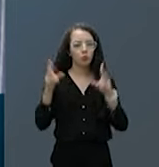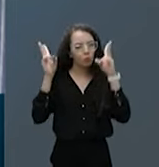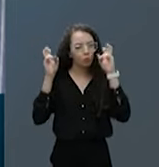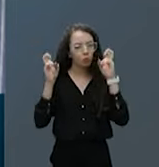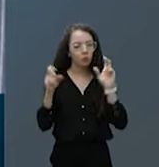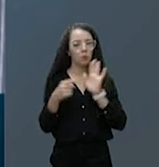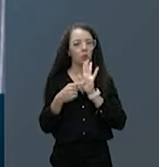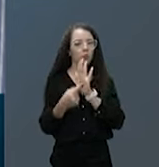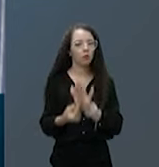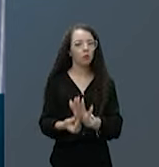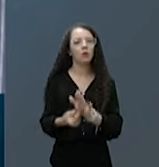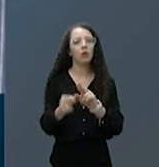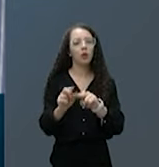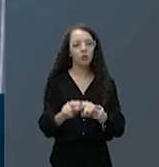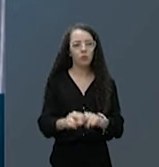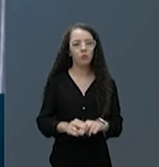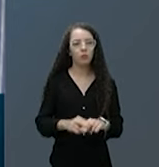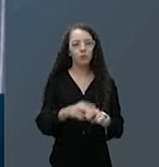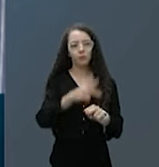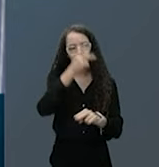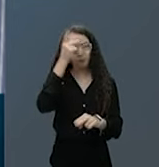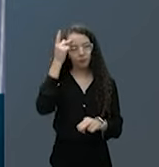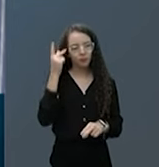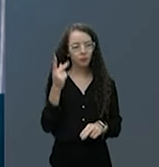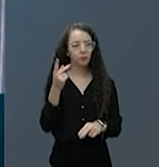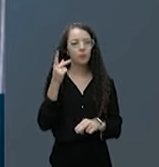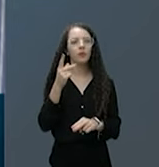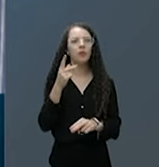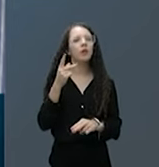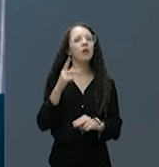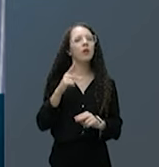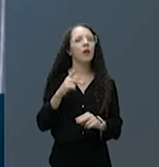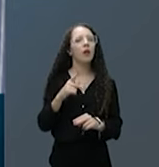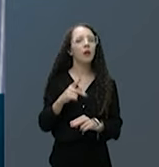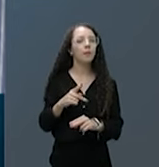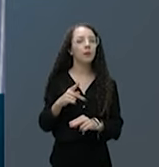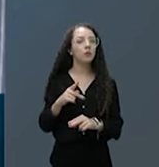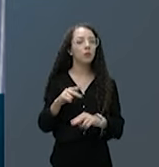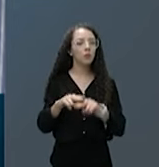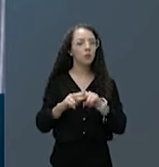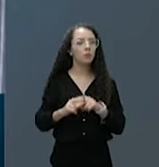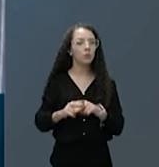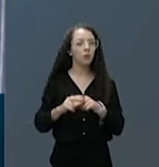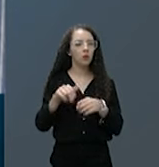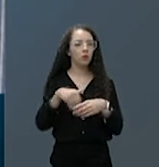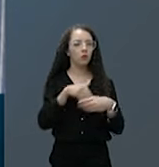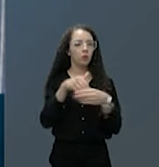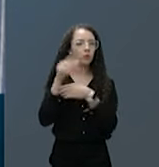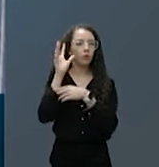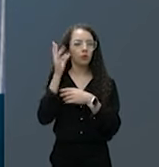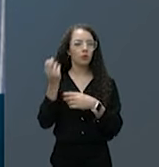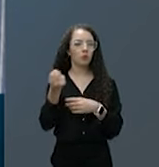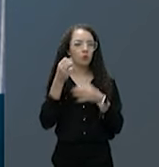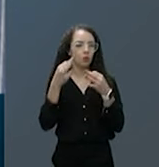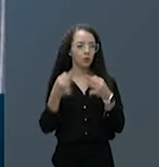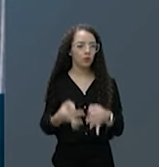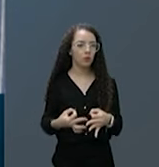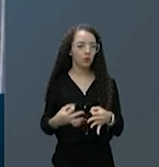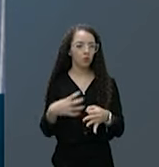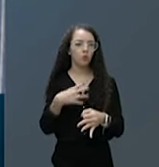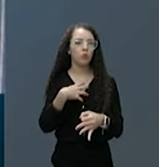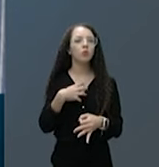que for examinada pelo acordo recorrido no sentido de que a juntada posterior do